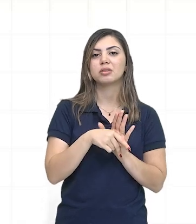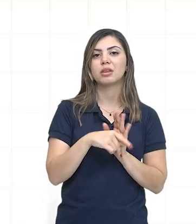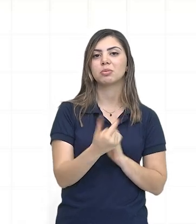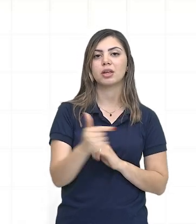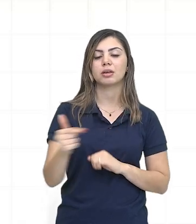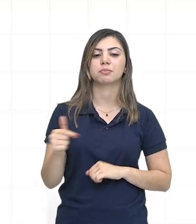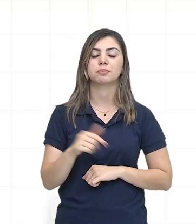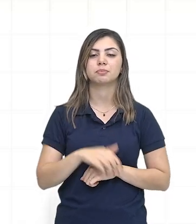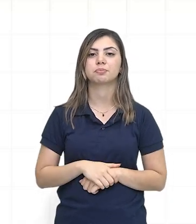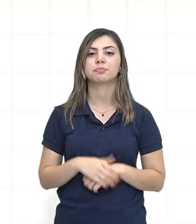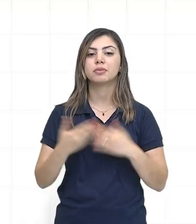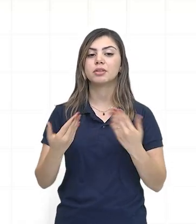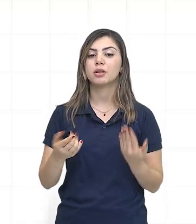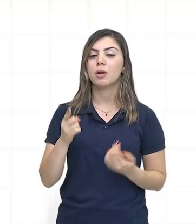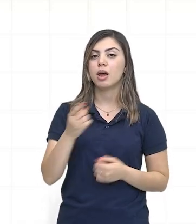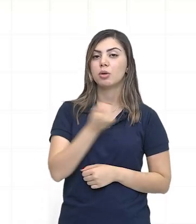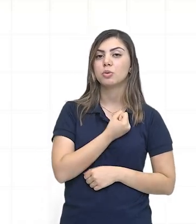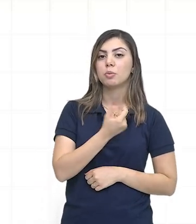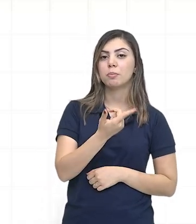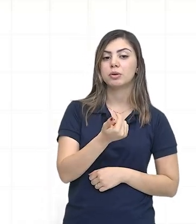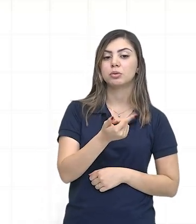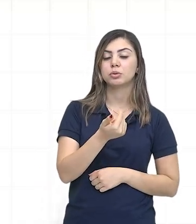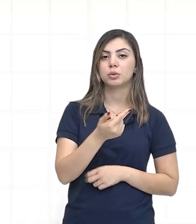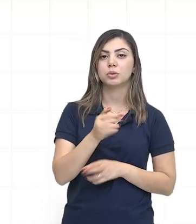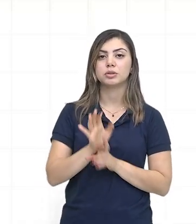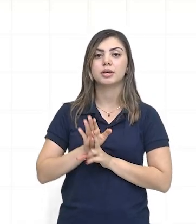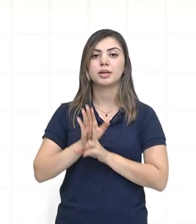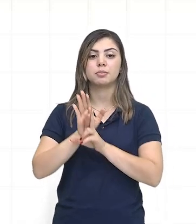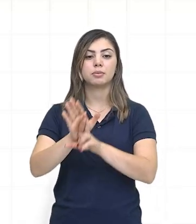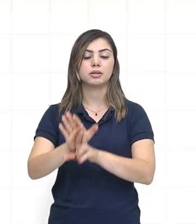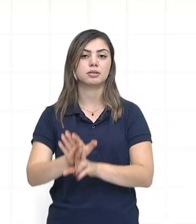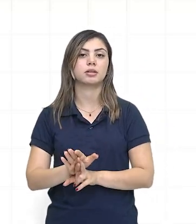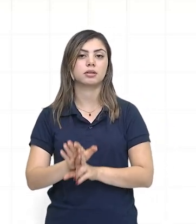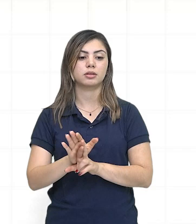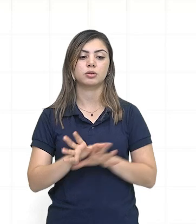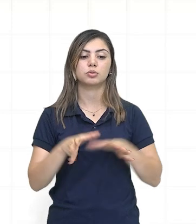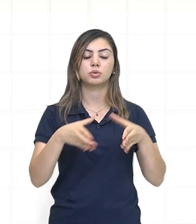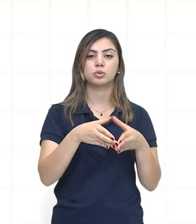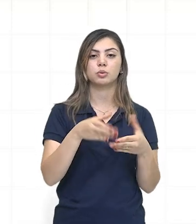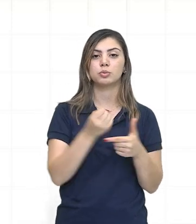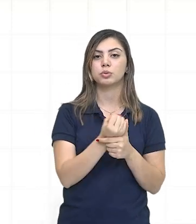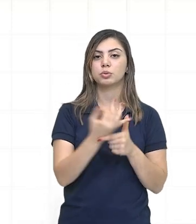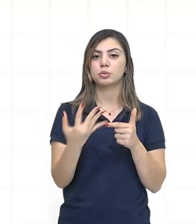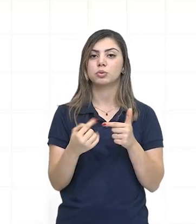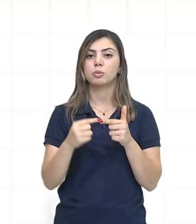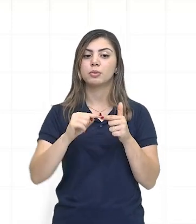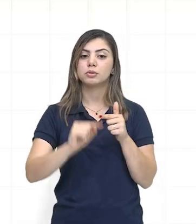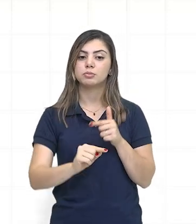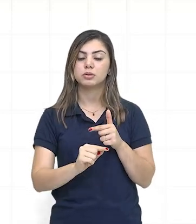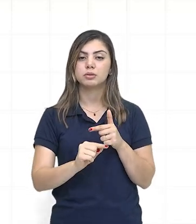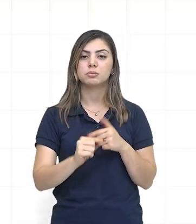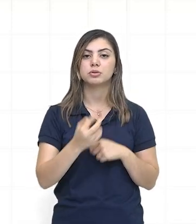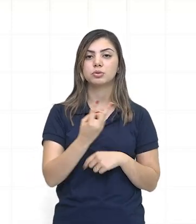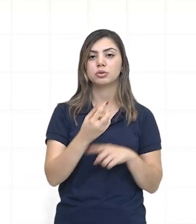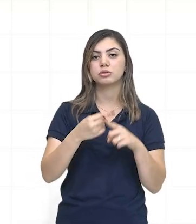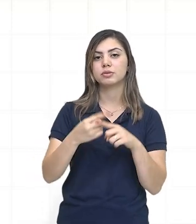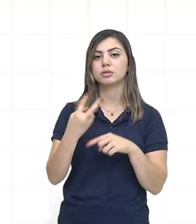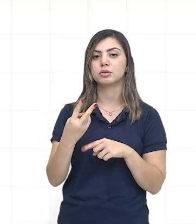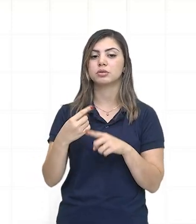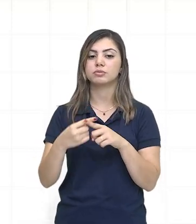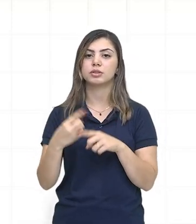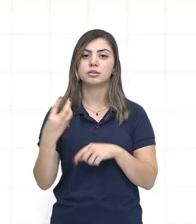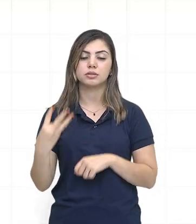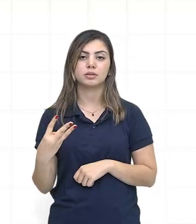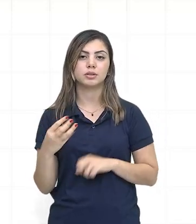a representação do 12 como fatores, como um produto de números primos, é igual a 2 vezes 2